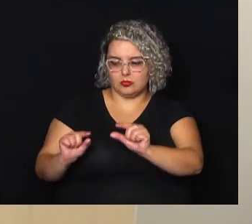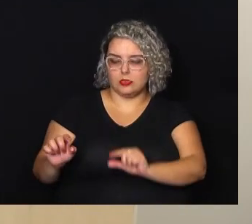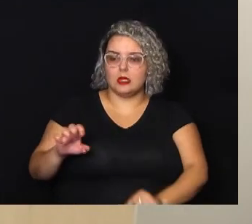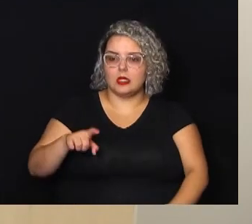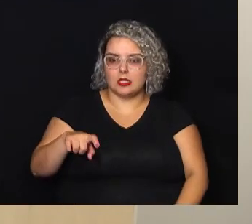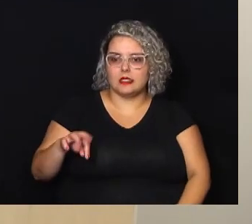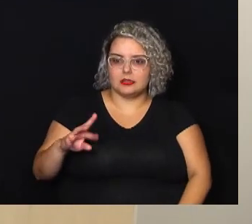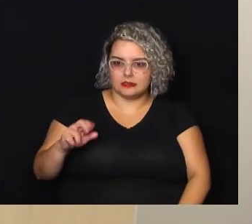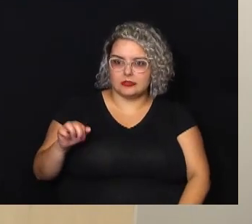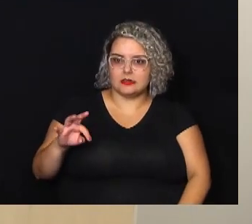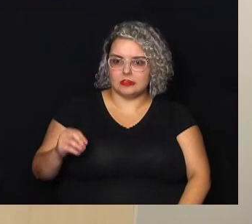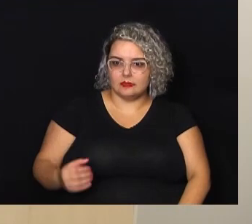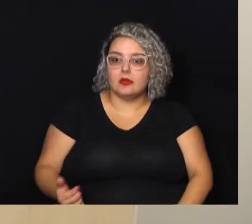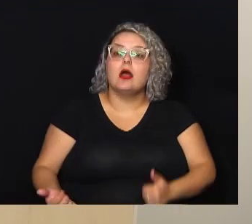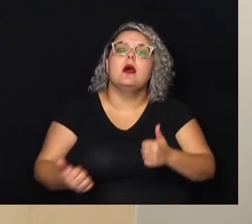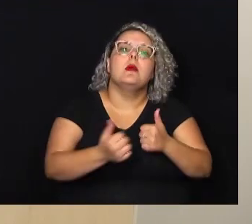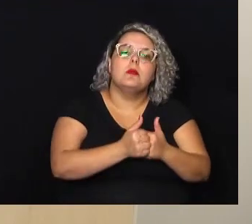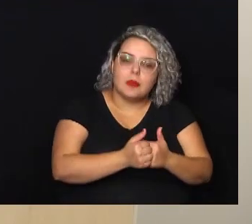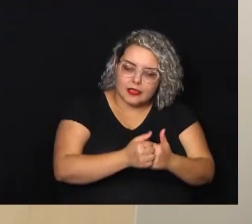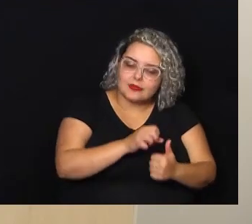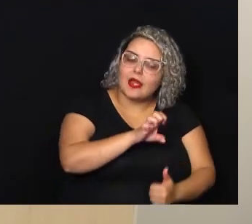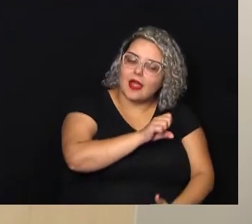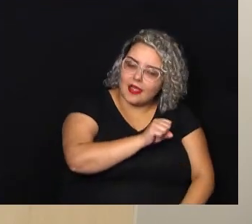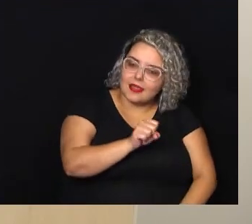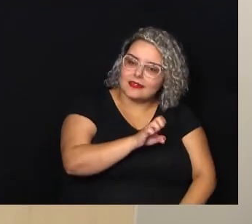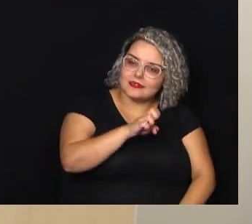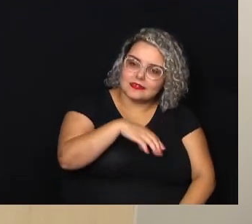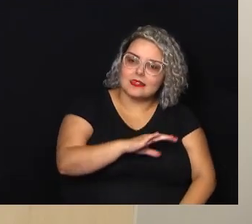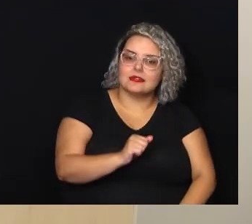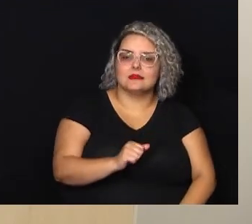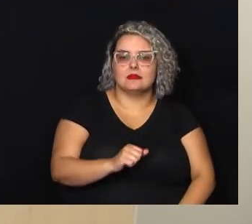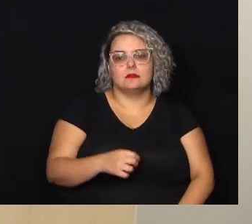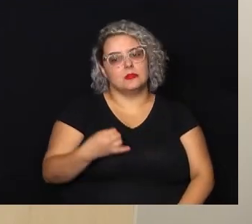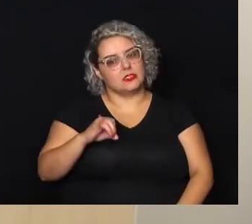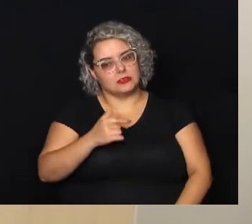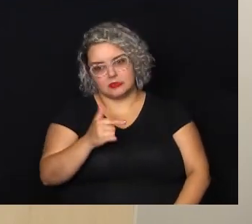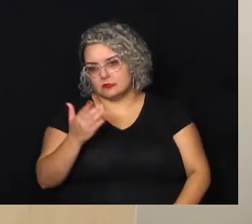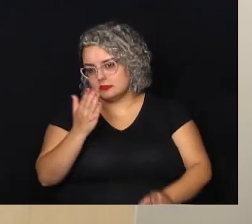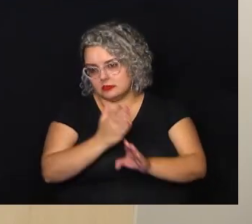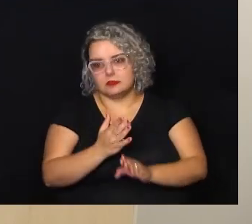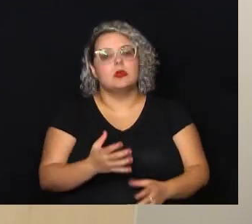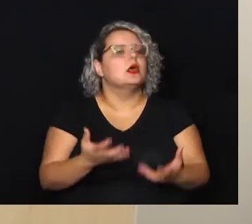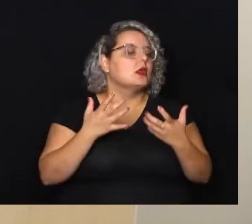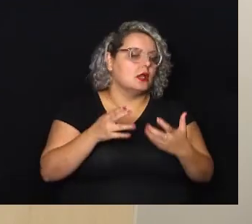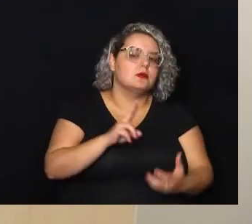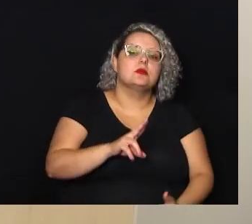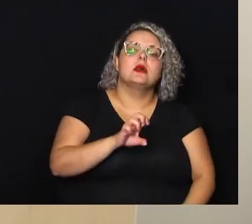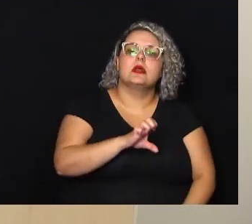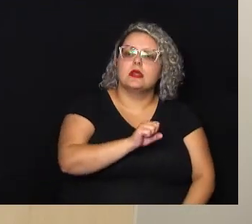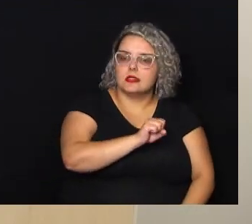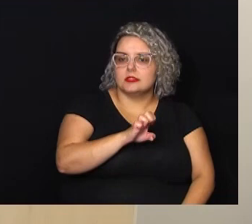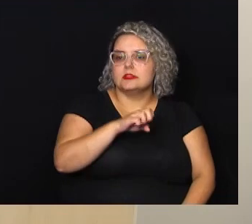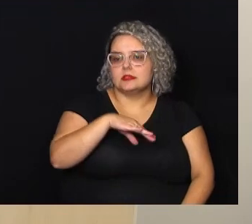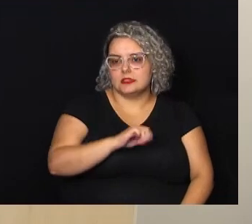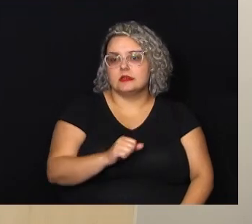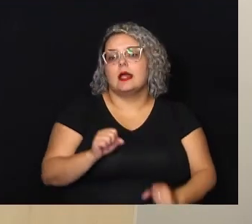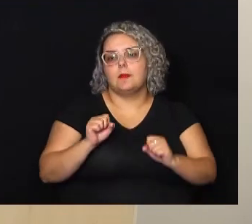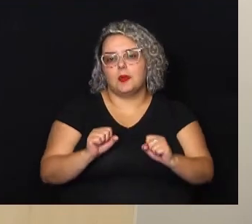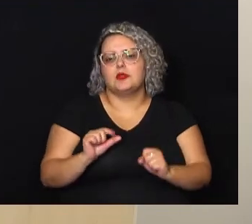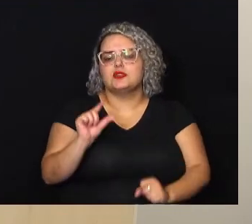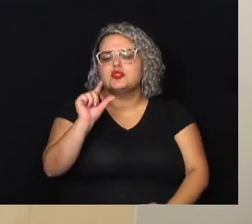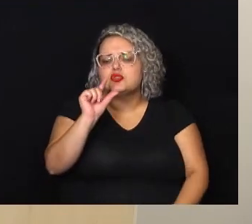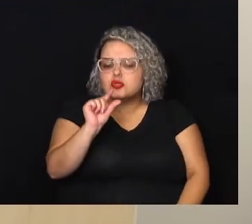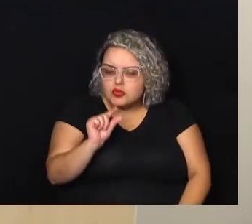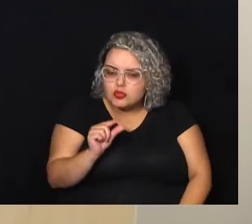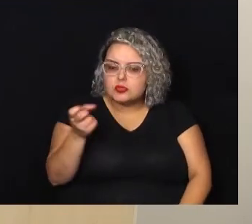vem escrito como extrato. Fica próximo da essência de baunilha, mas tem a extrato essência. Mas se não encontrar, quer usar a essência, também